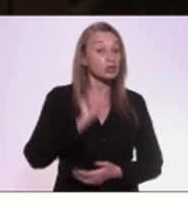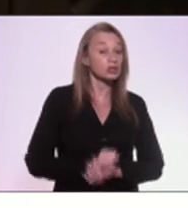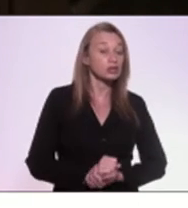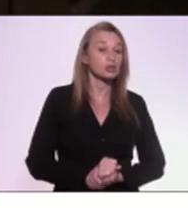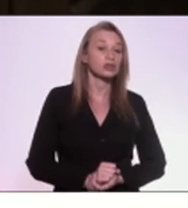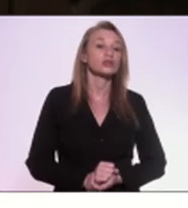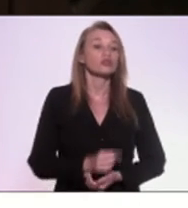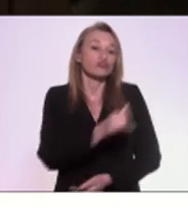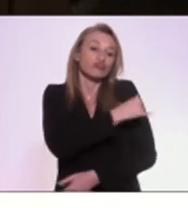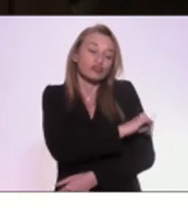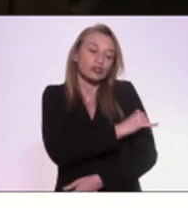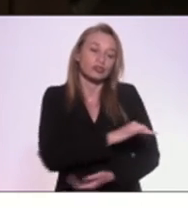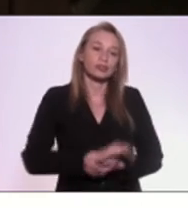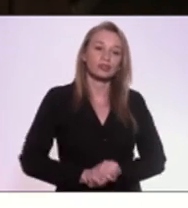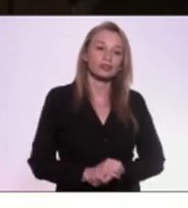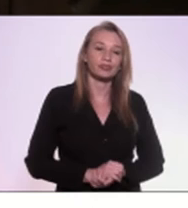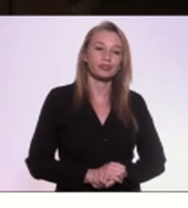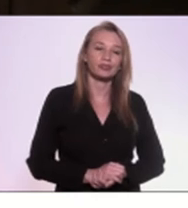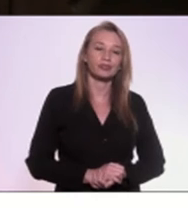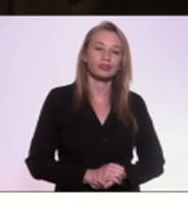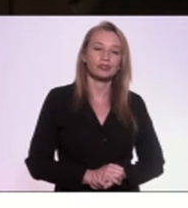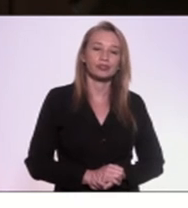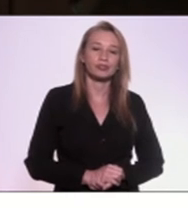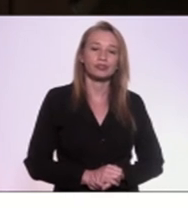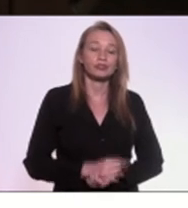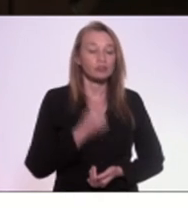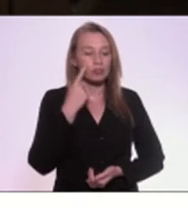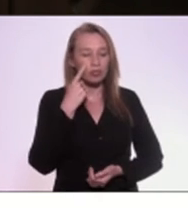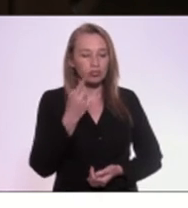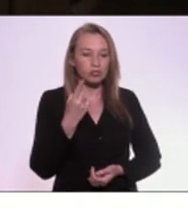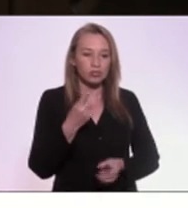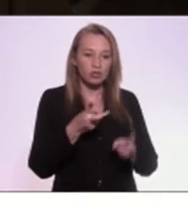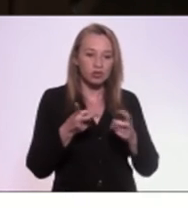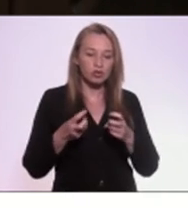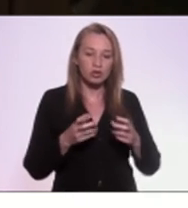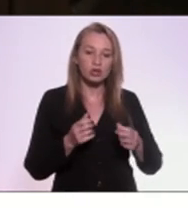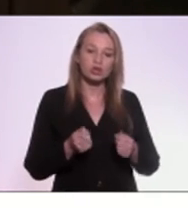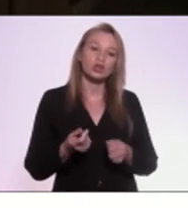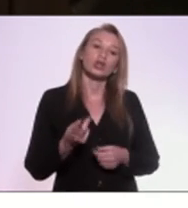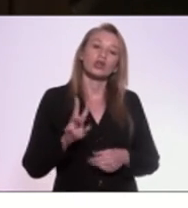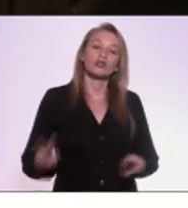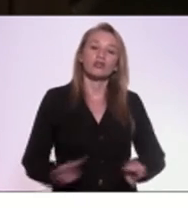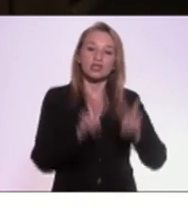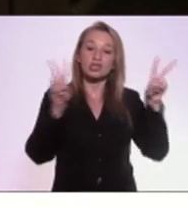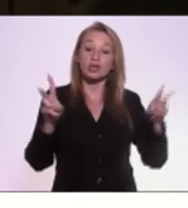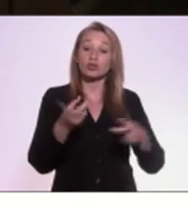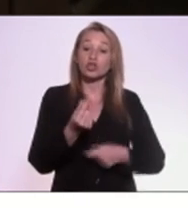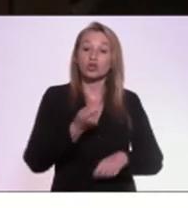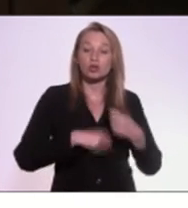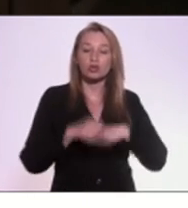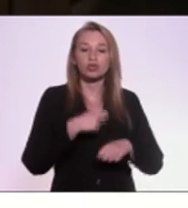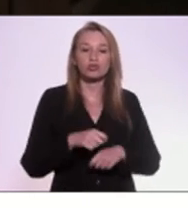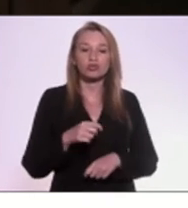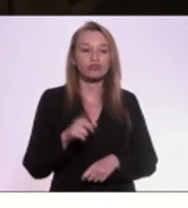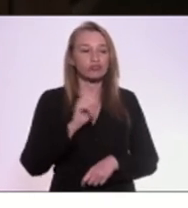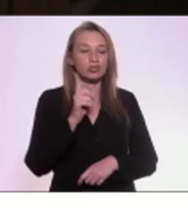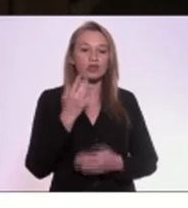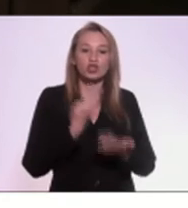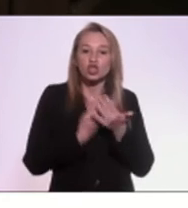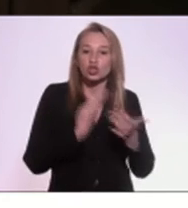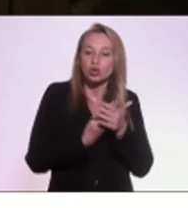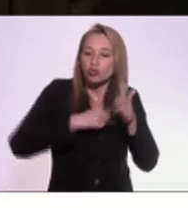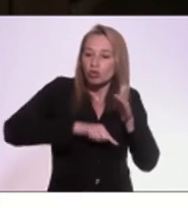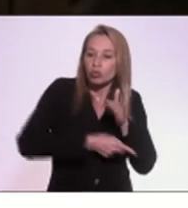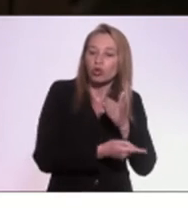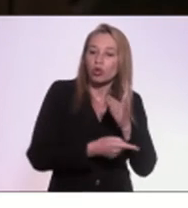curiosamente, o Rio de Janeiro, do ponto de vista da sua economia, nem sempre teve estudos regulares sobre o